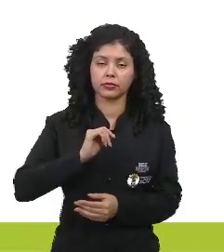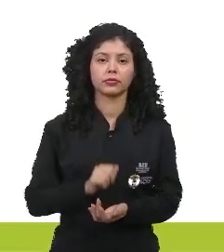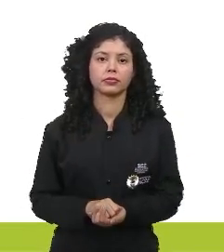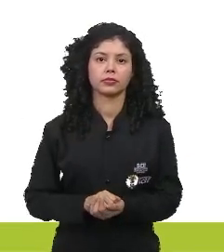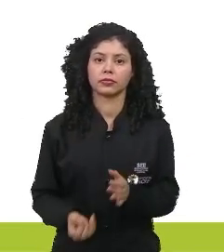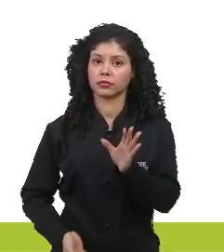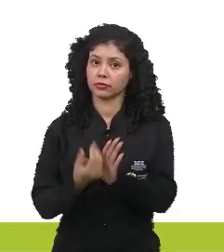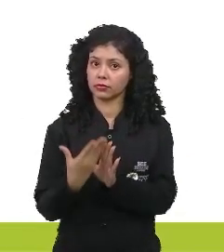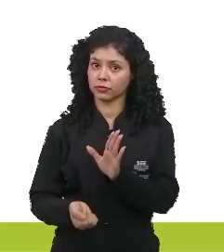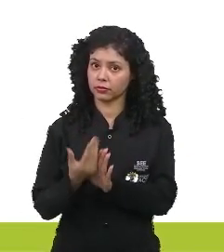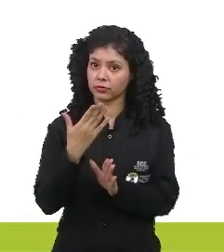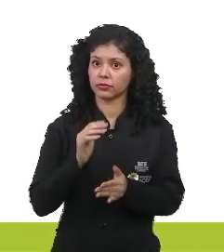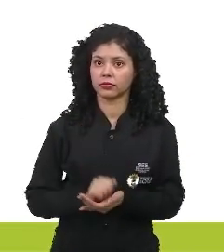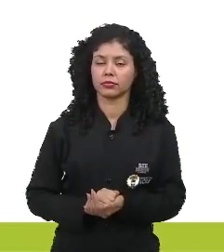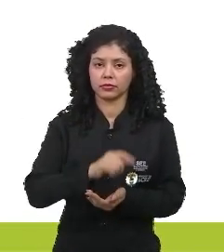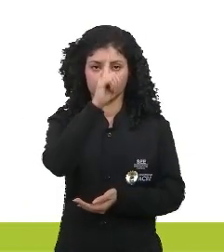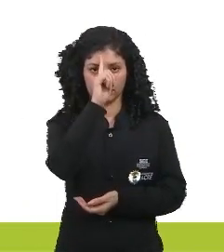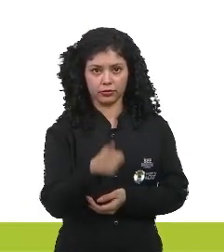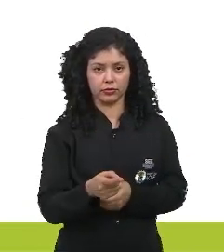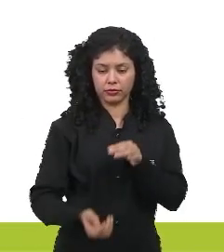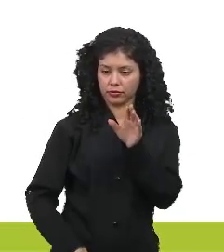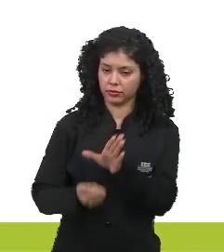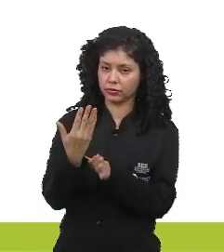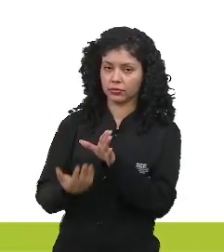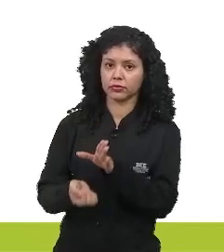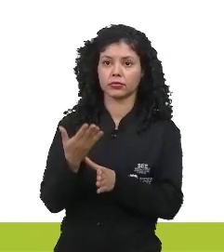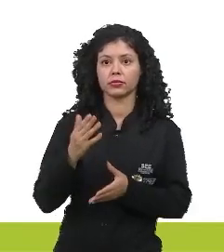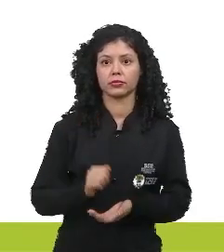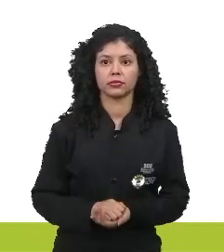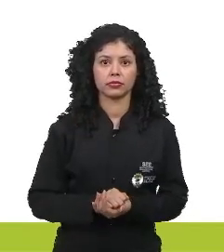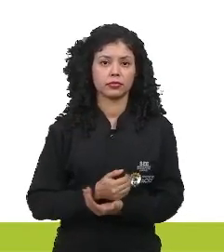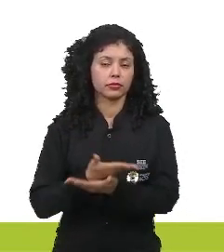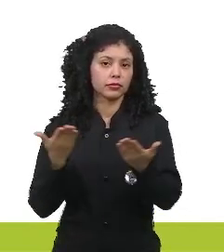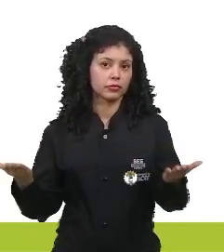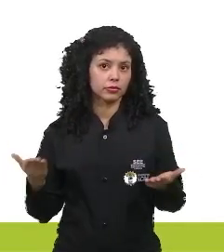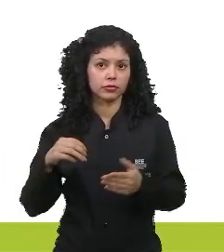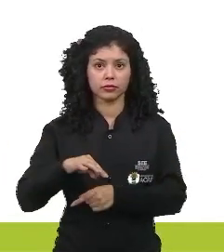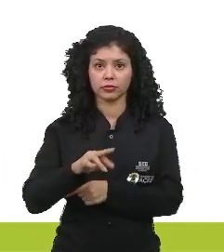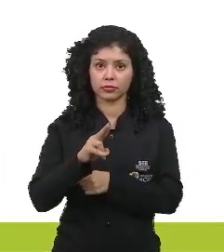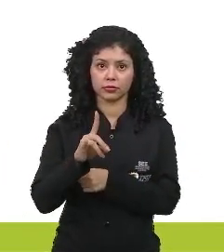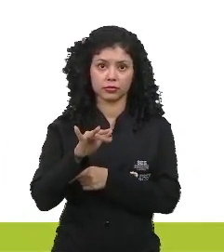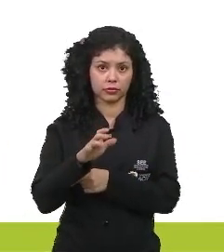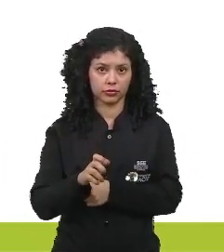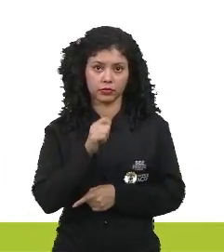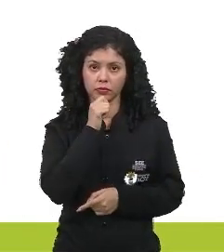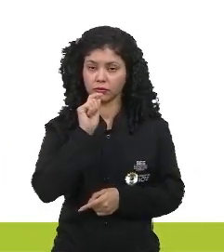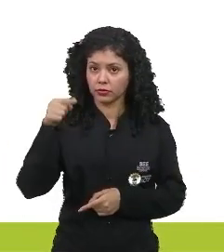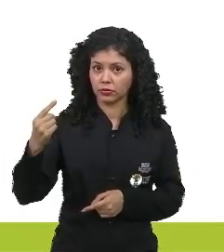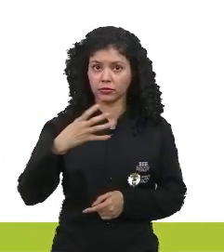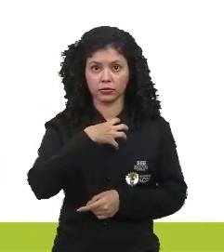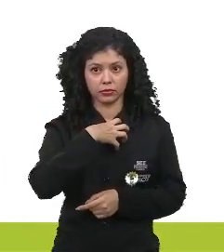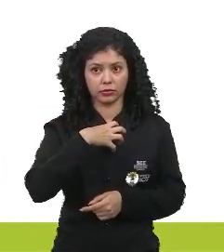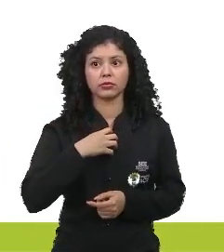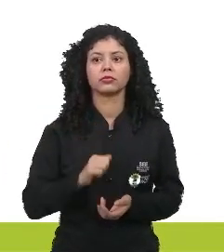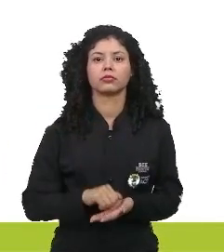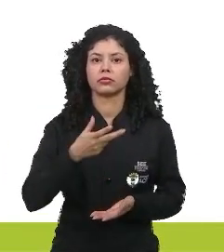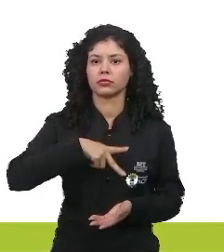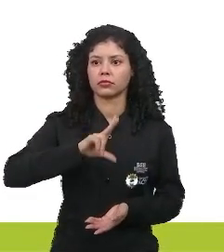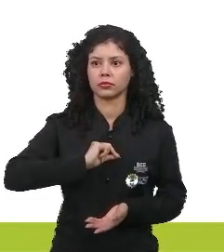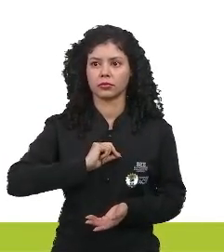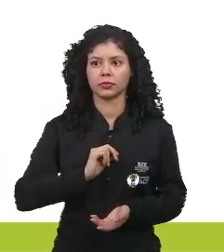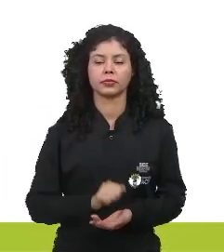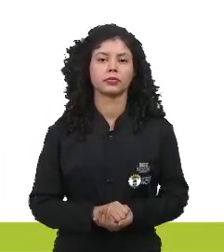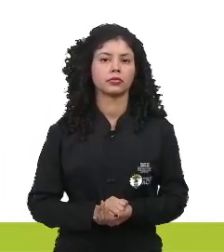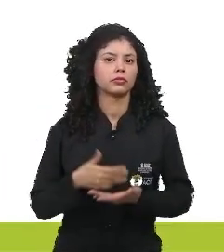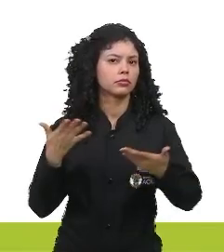para produzir para os senhores, para produzir para a metrópole, que naquele momento é Portugal. Para